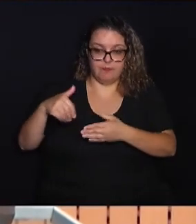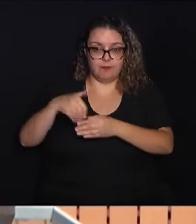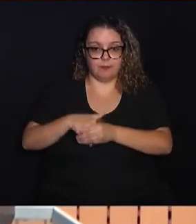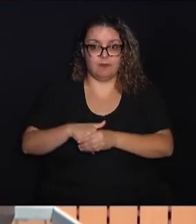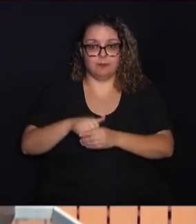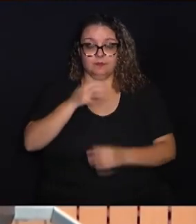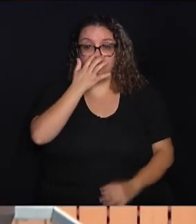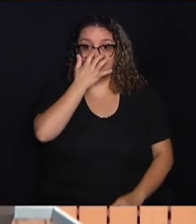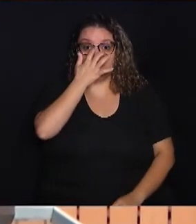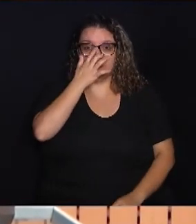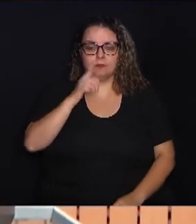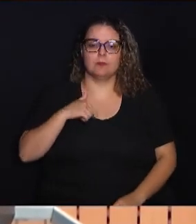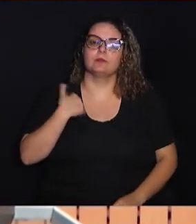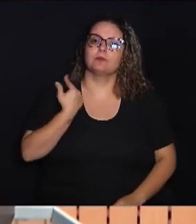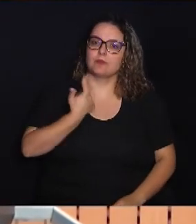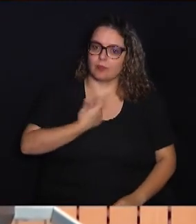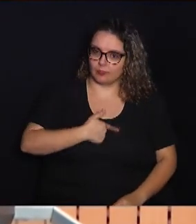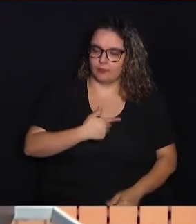devemos